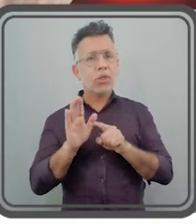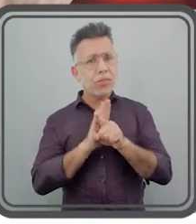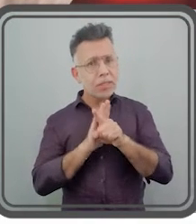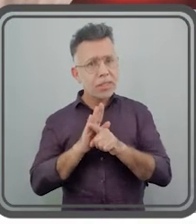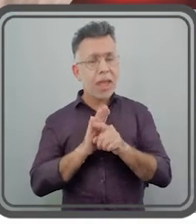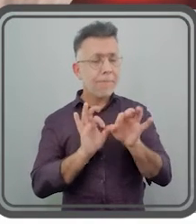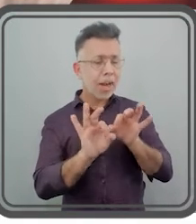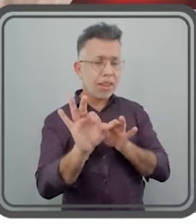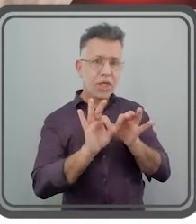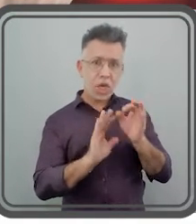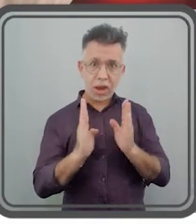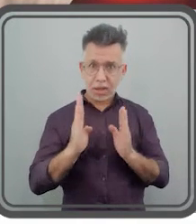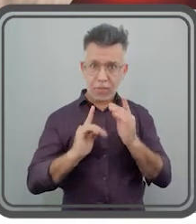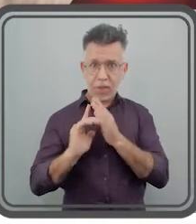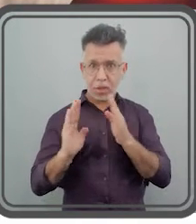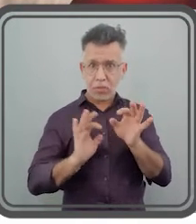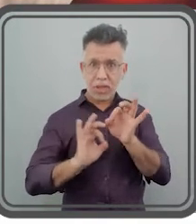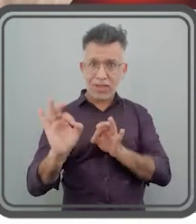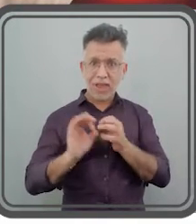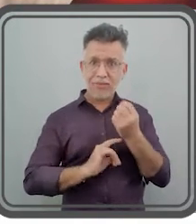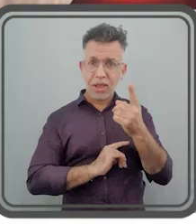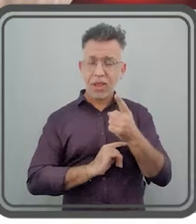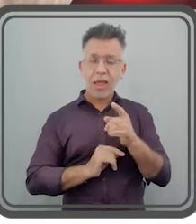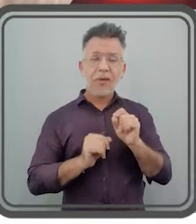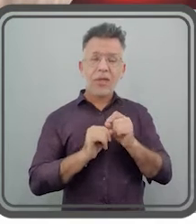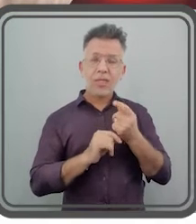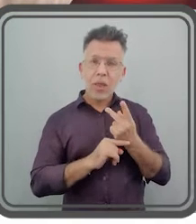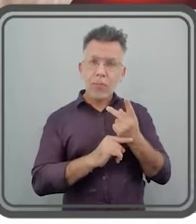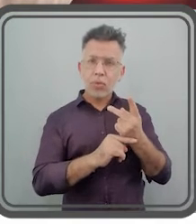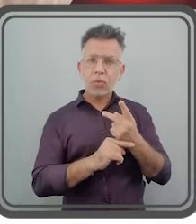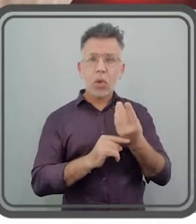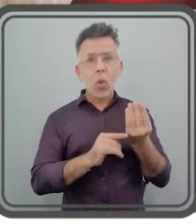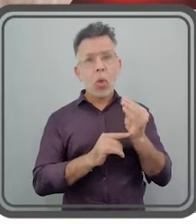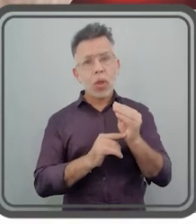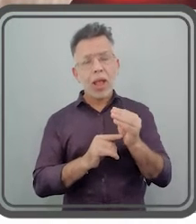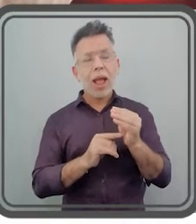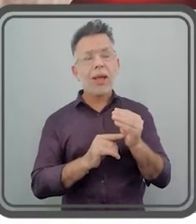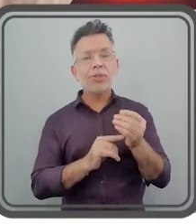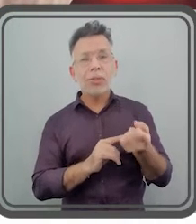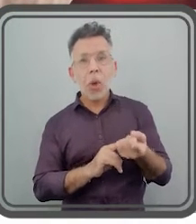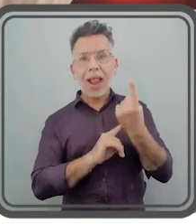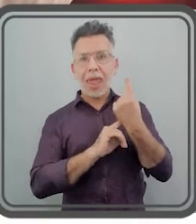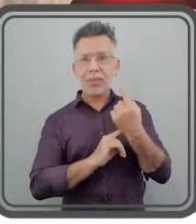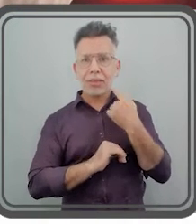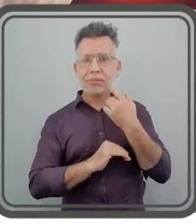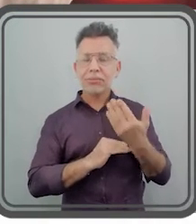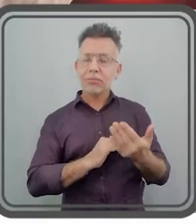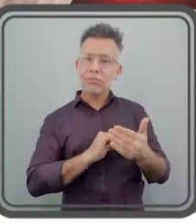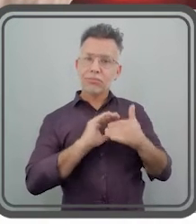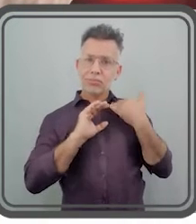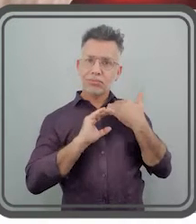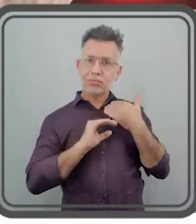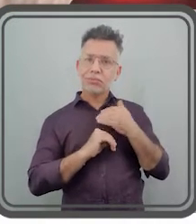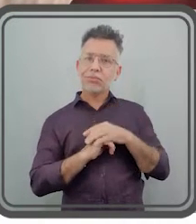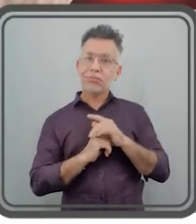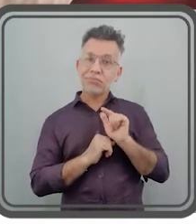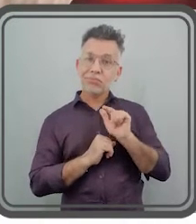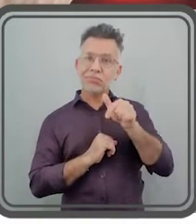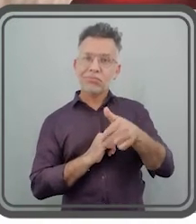já aproveitar espírito para planejar aviagem então fazer uma blusa porque o alerta de receber no e-mail um alerta posteriormente